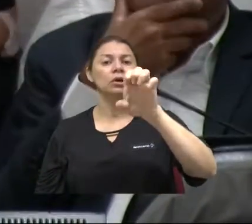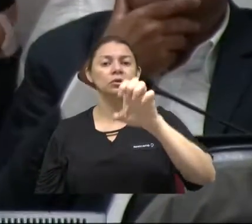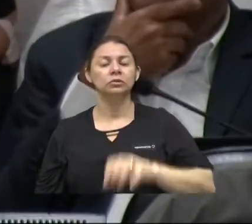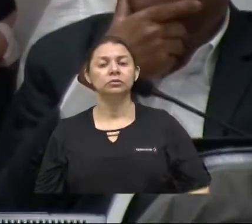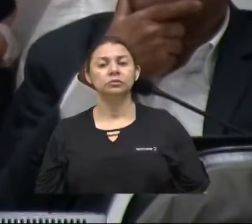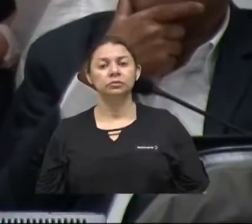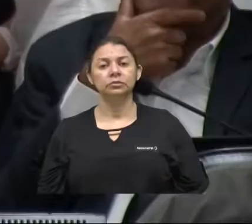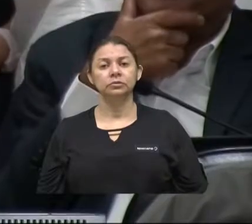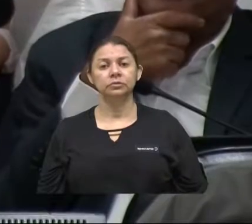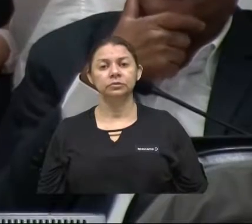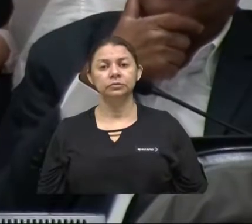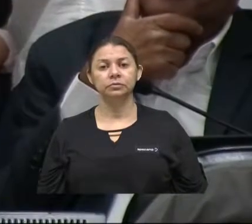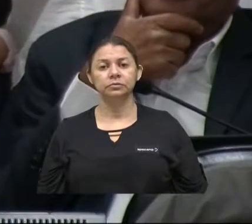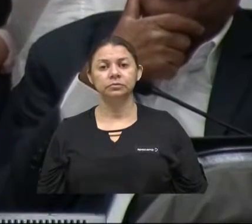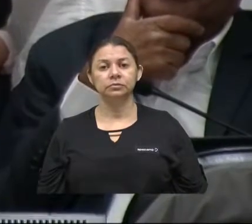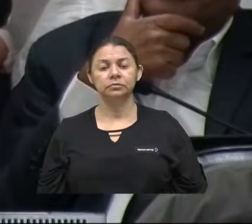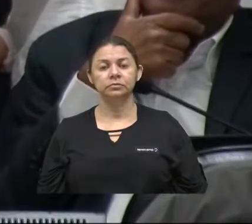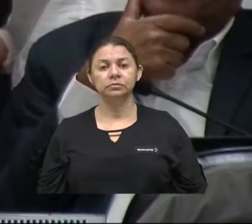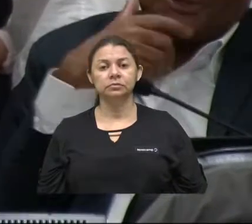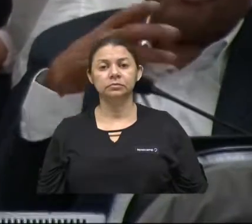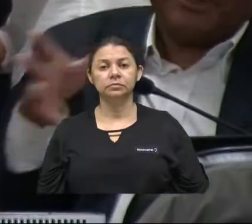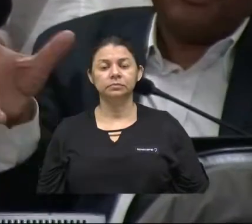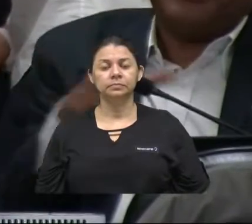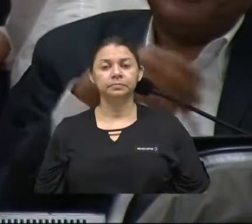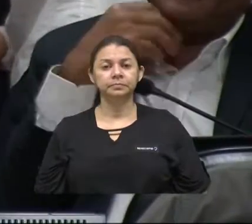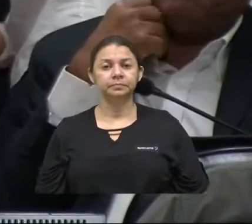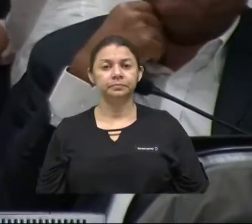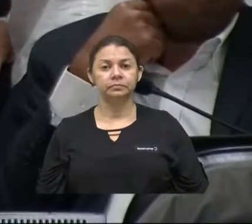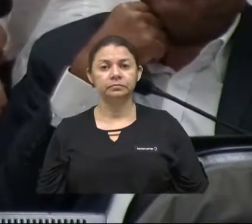Agora não é... Vai ser avante? Não.